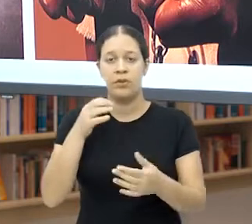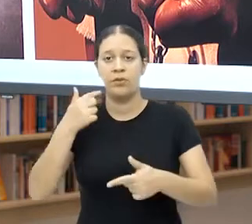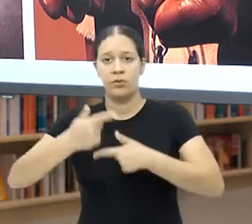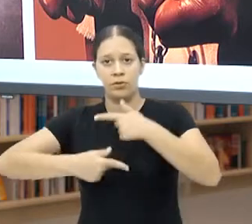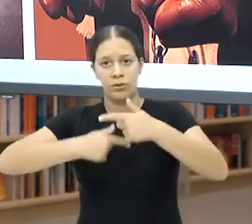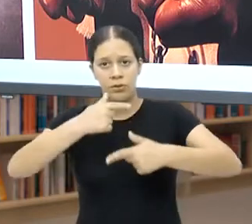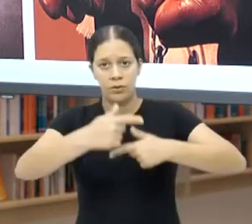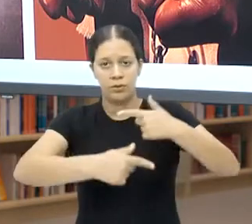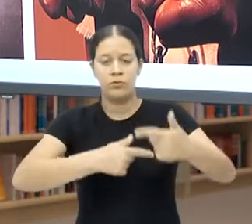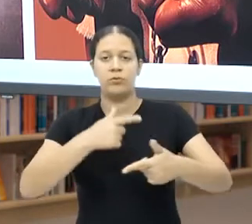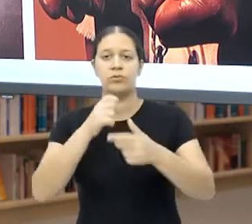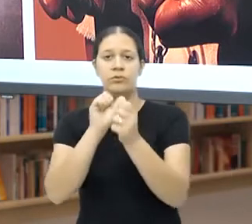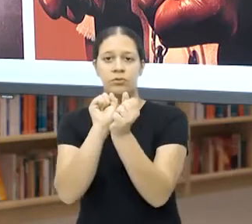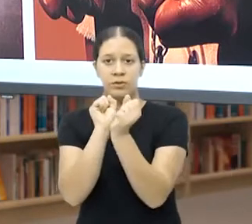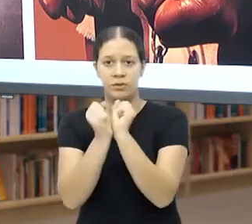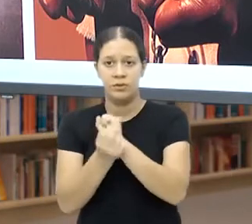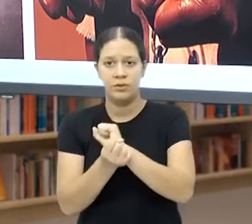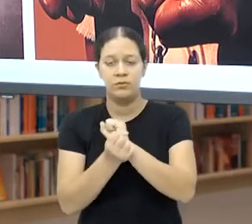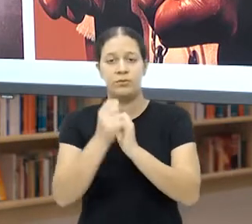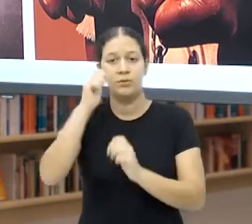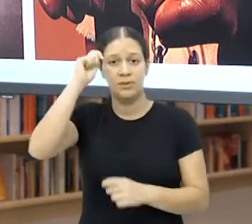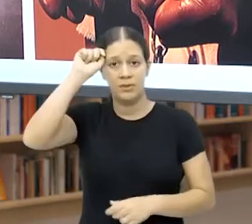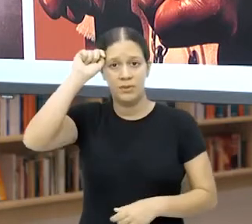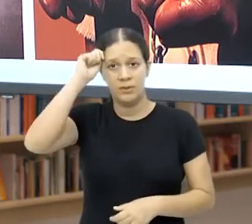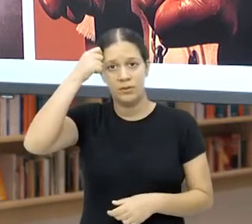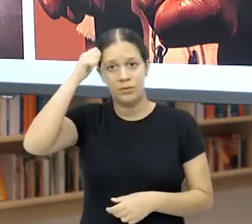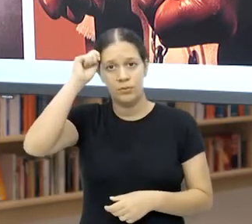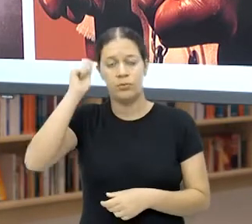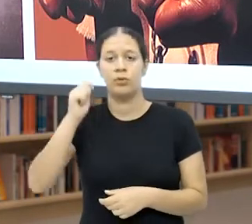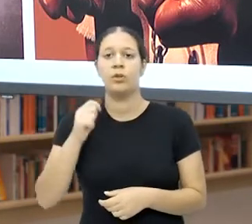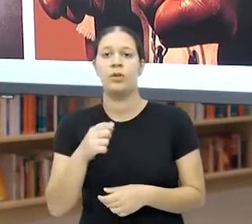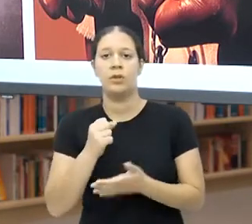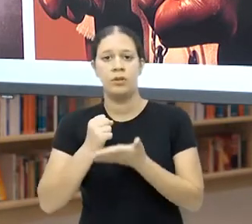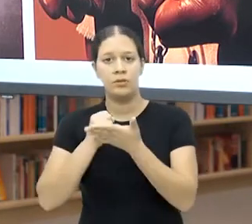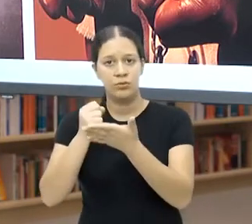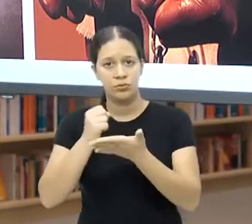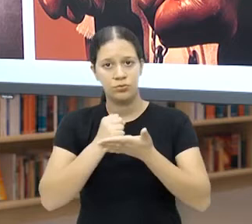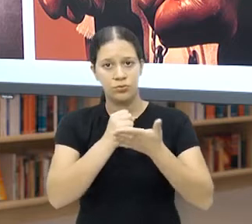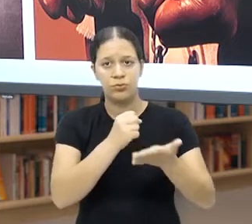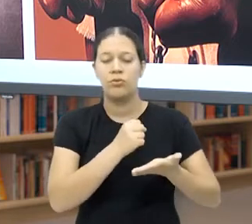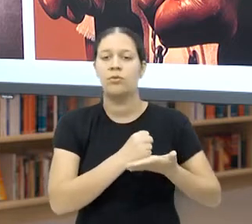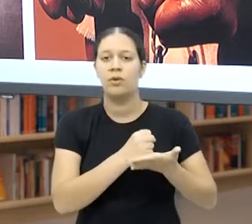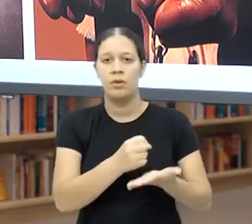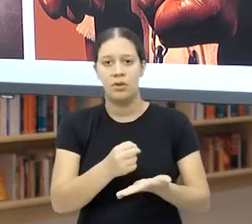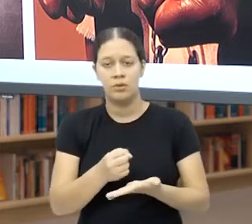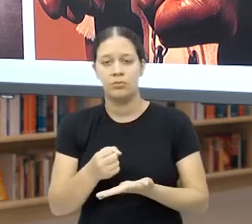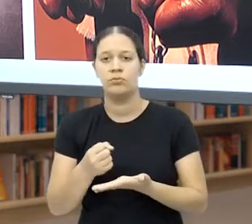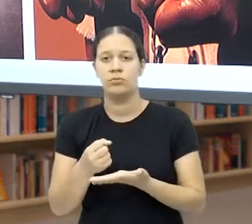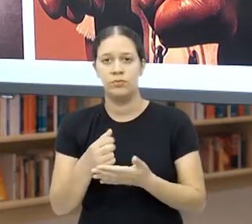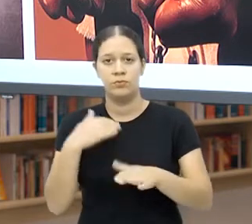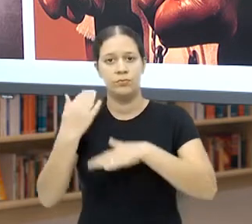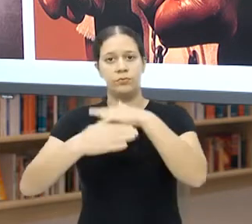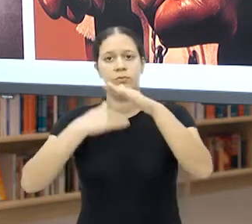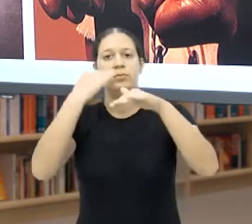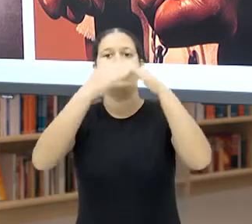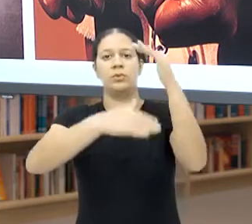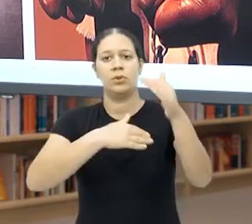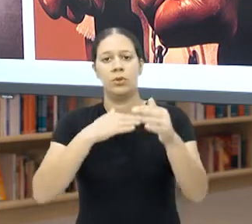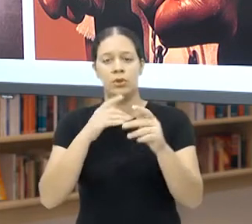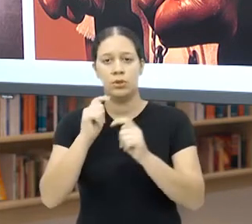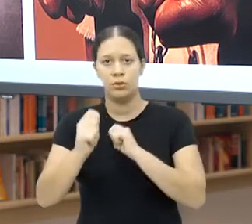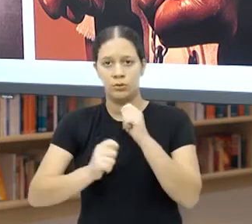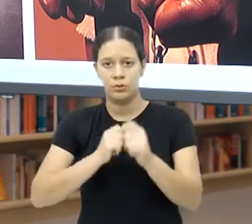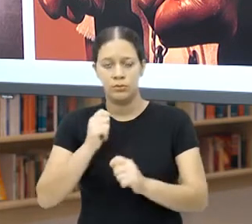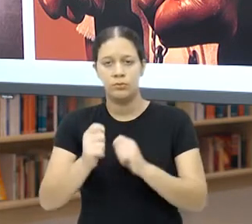gerações, esses escravos negros, tá certo? Contribuíram significativamente para o desenvolvimento